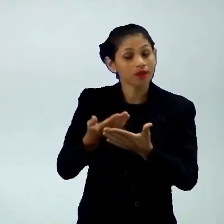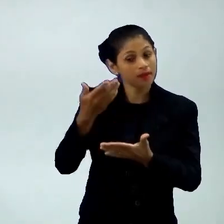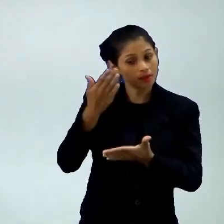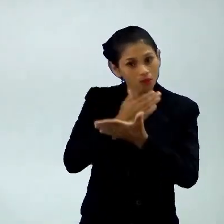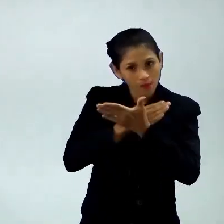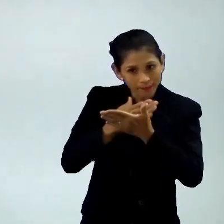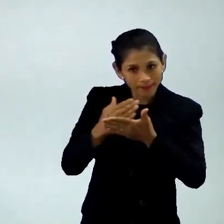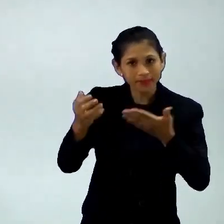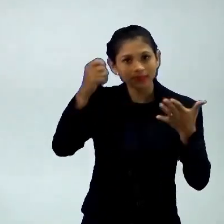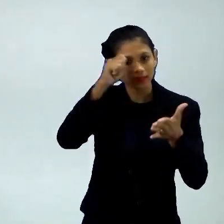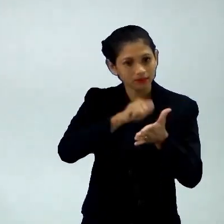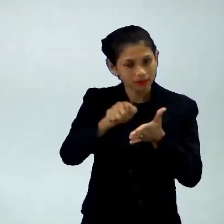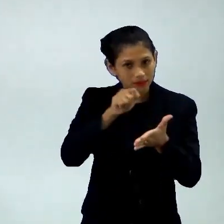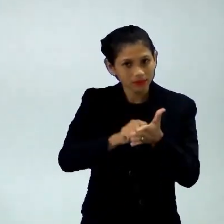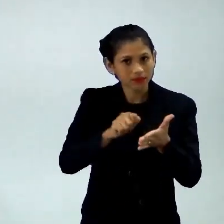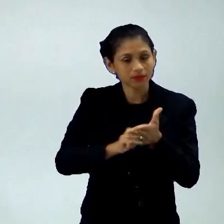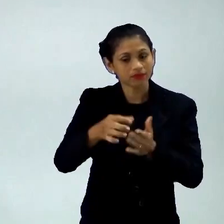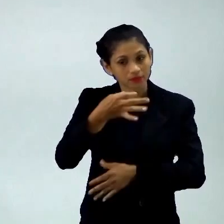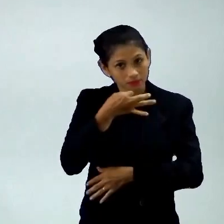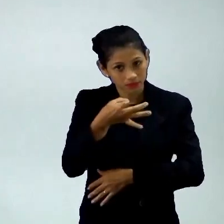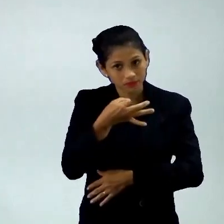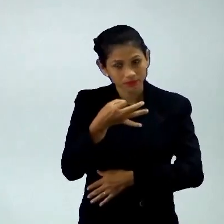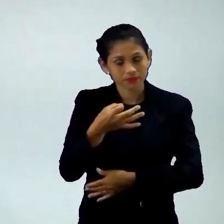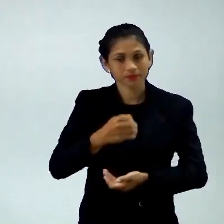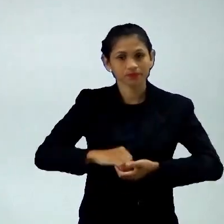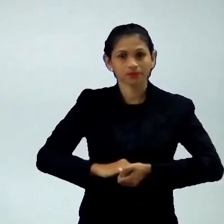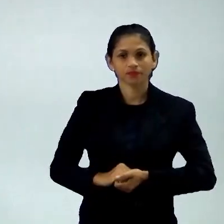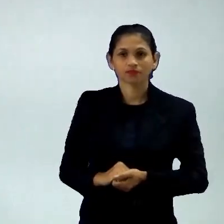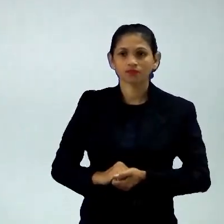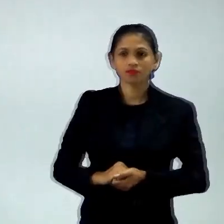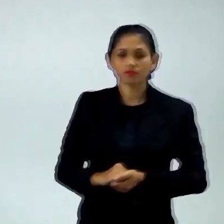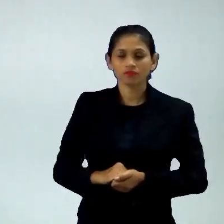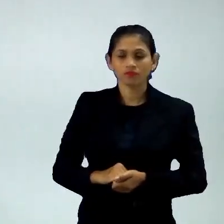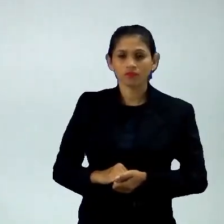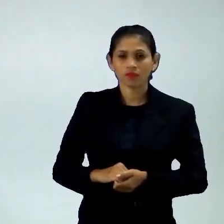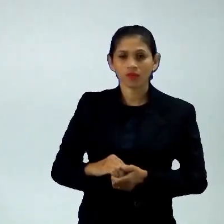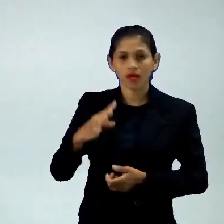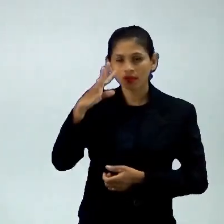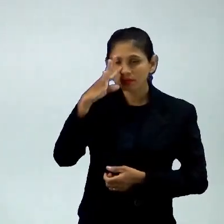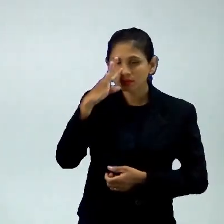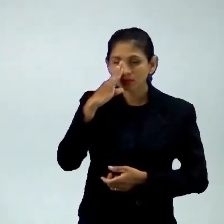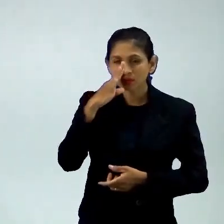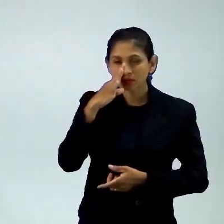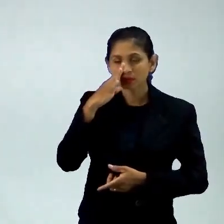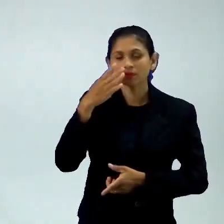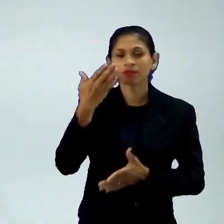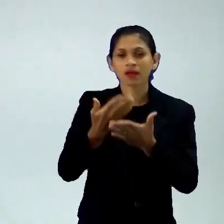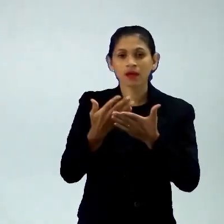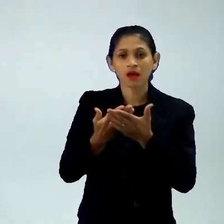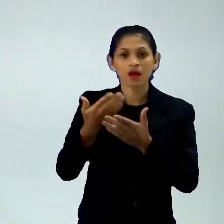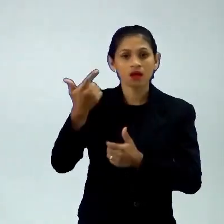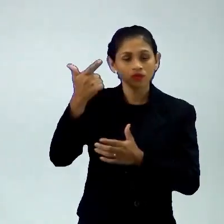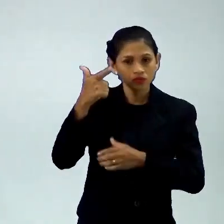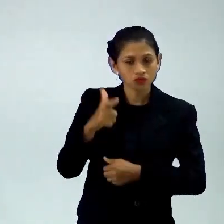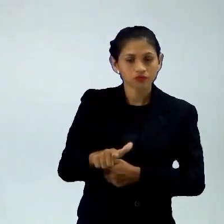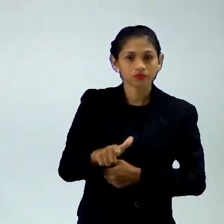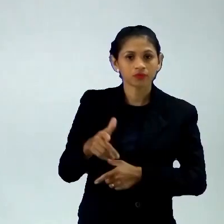nesses elementos que nós conversamos hoje, tá bom? E assistam essa aula novamente, revejam